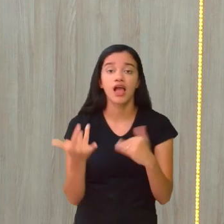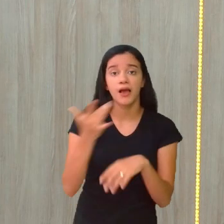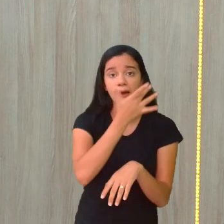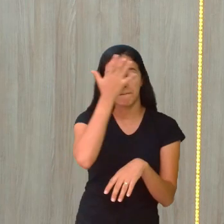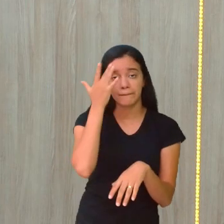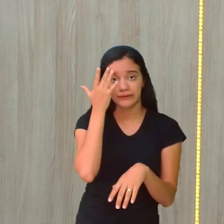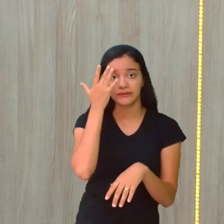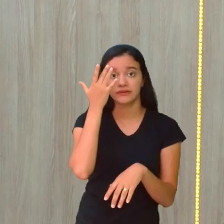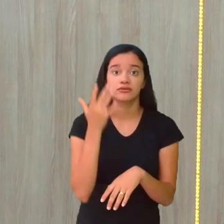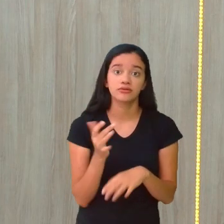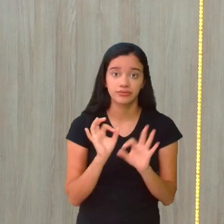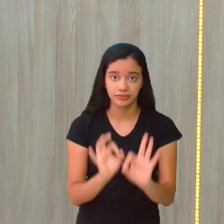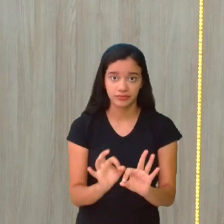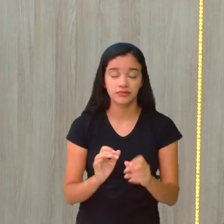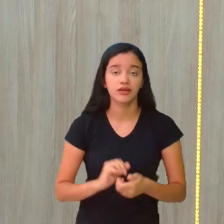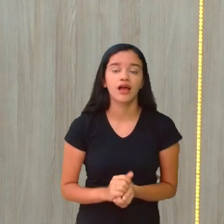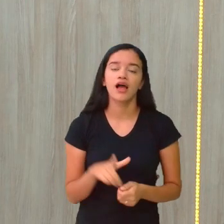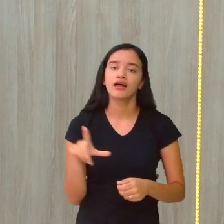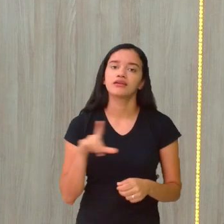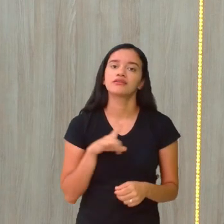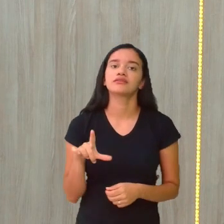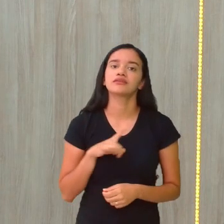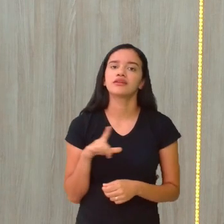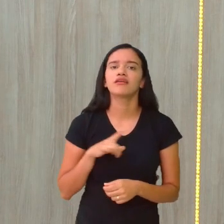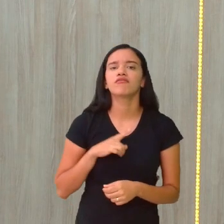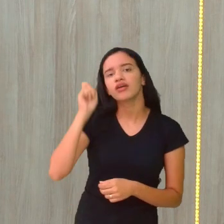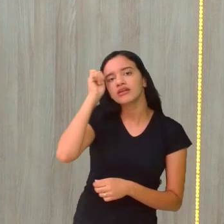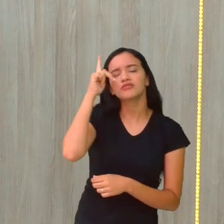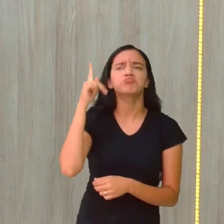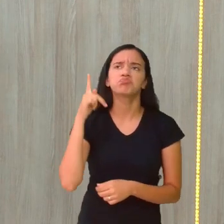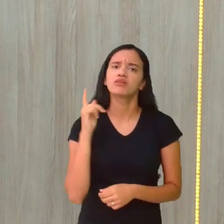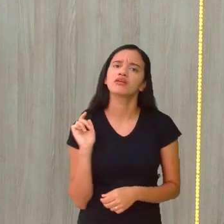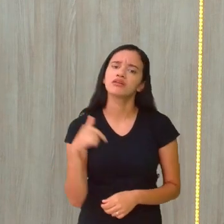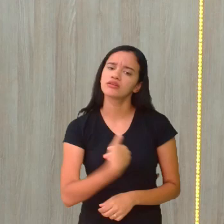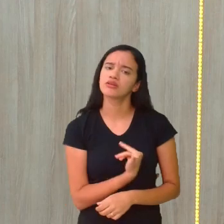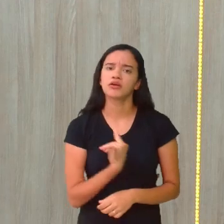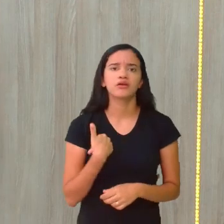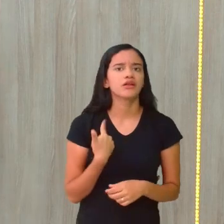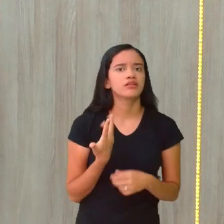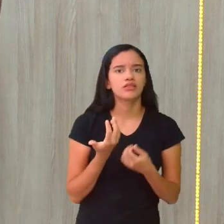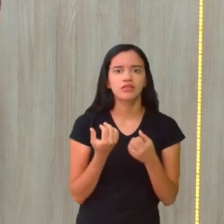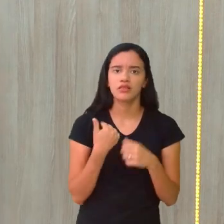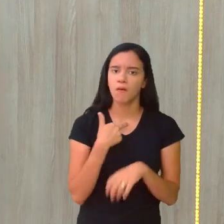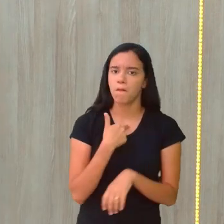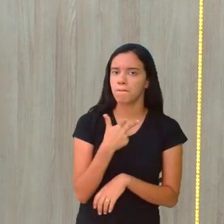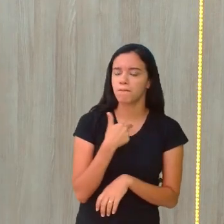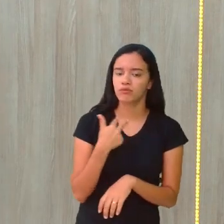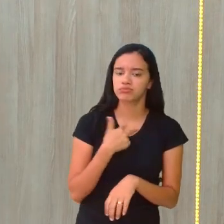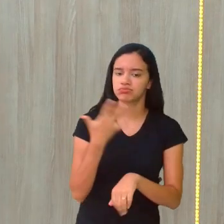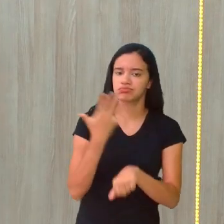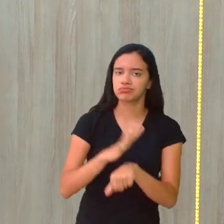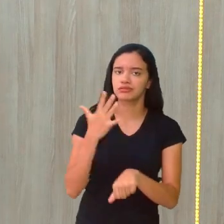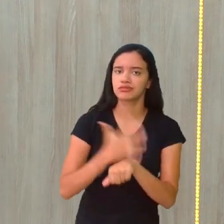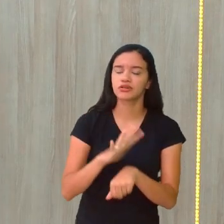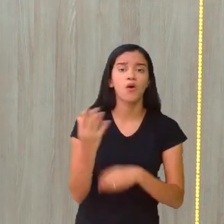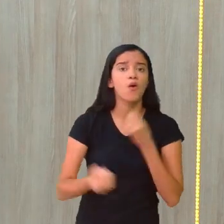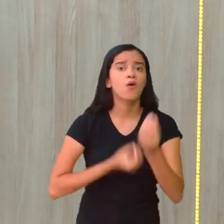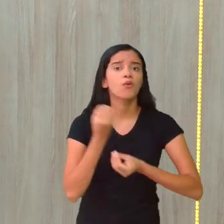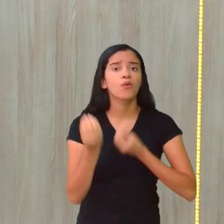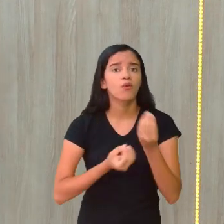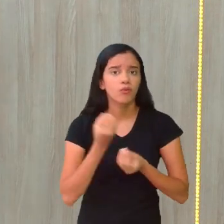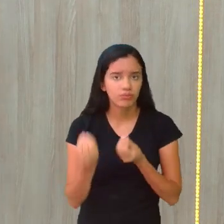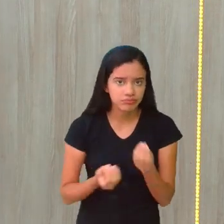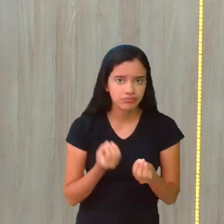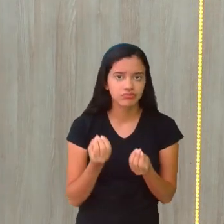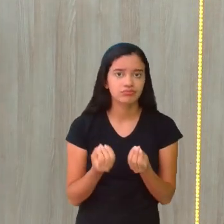pessoas lá pioneiras, elas tiveram essa ideia, né? Poxa, a gente não está podendo, né, fazer essa prática do surf. Como é que a gente pode fazer